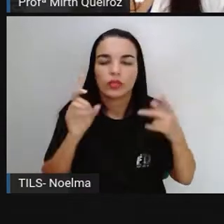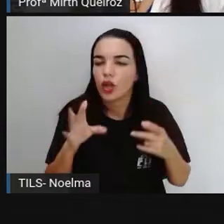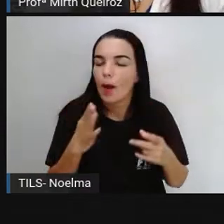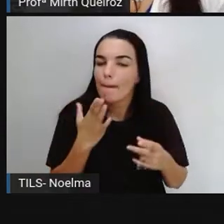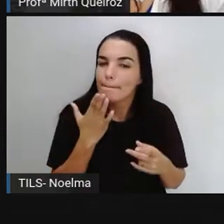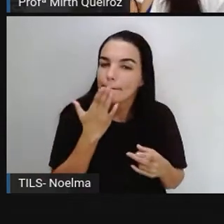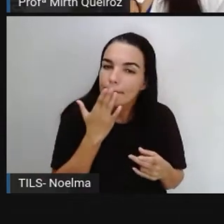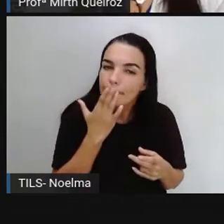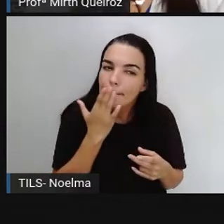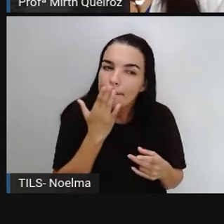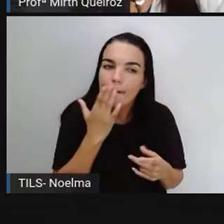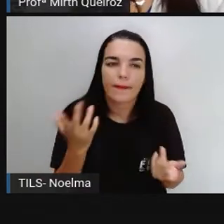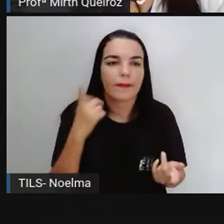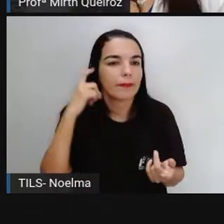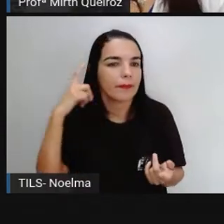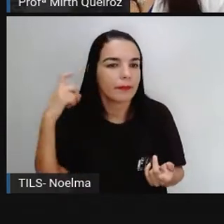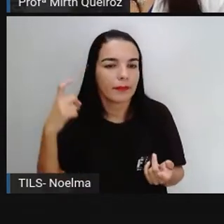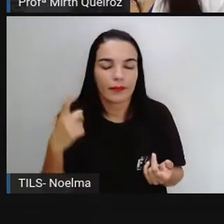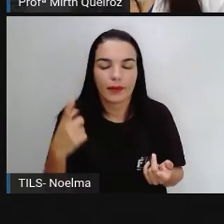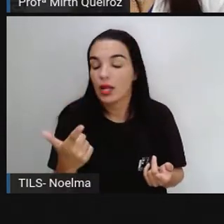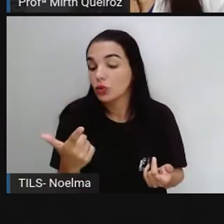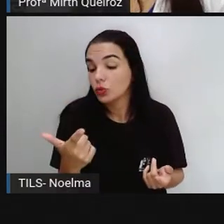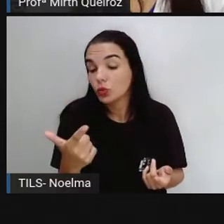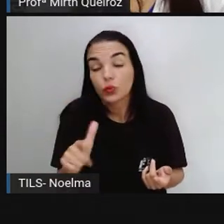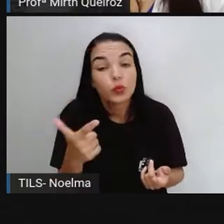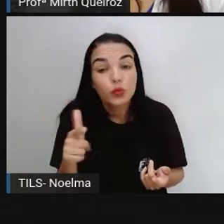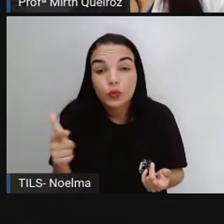barulho. Não existe